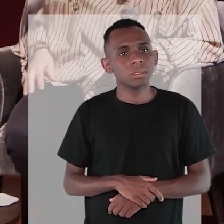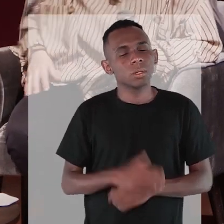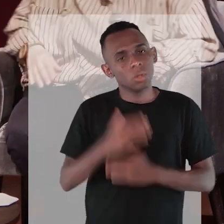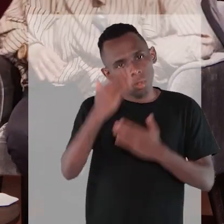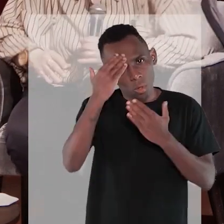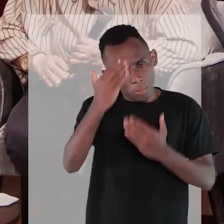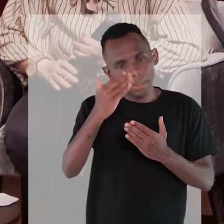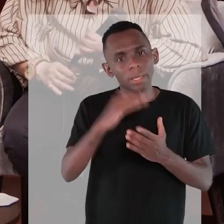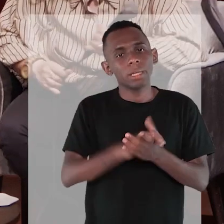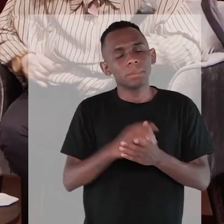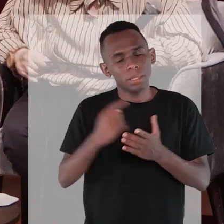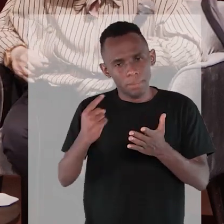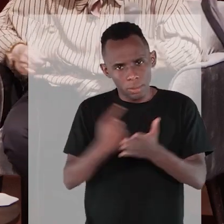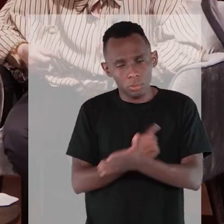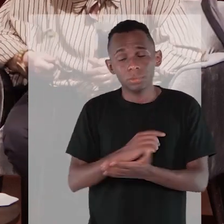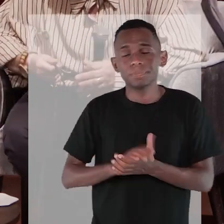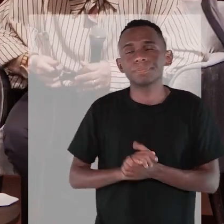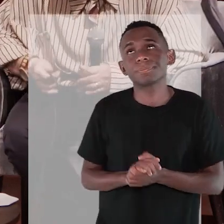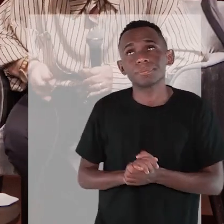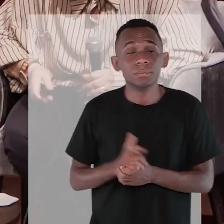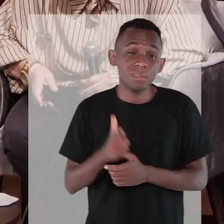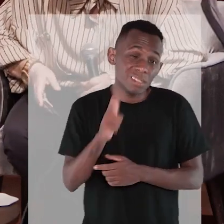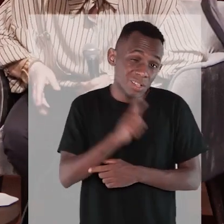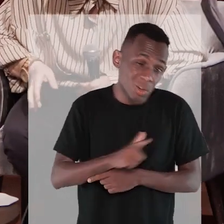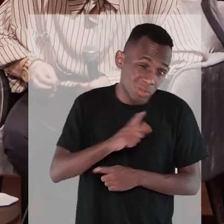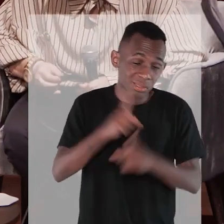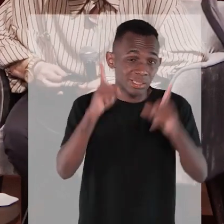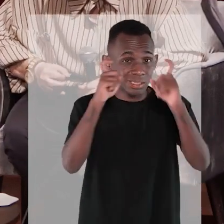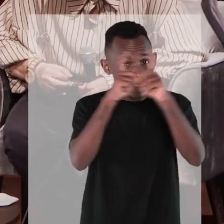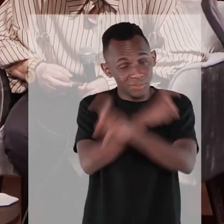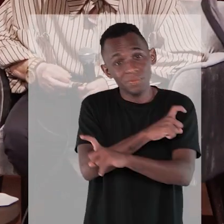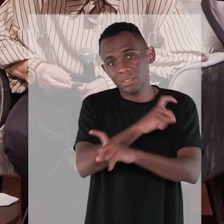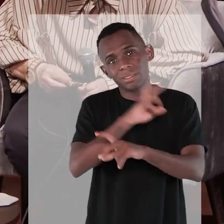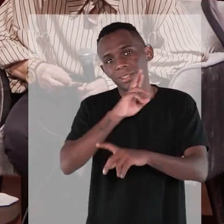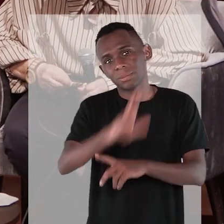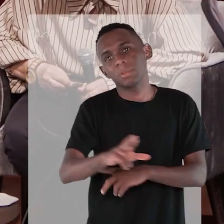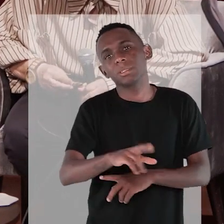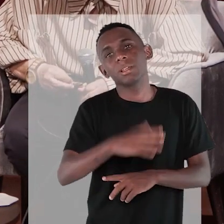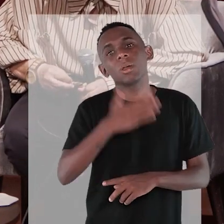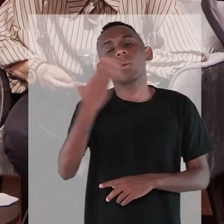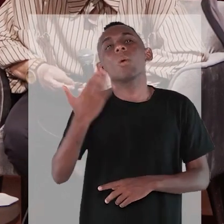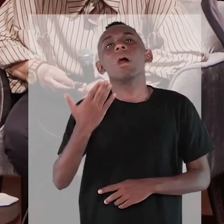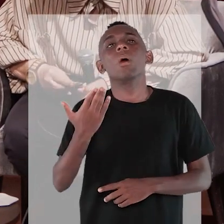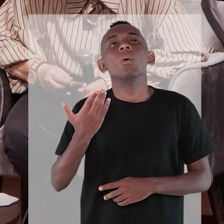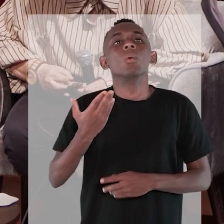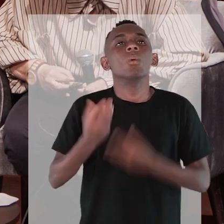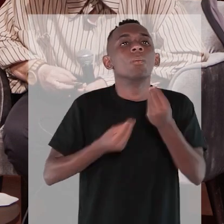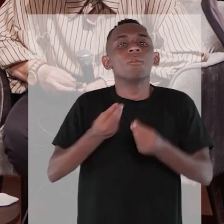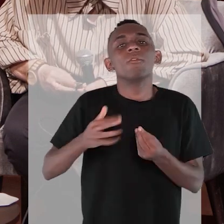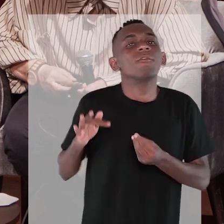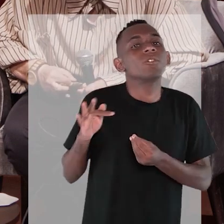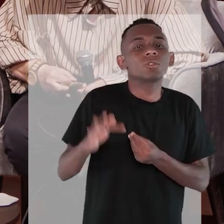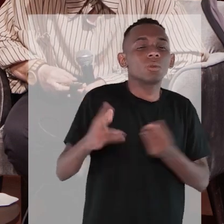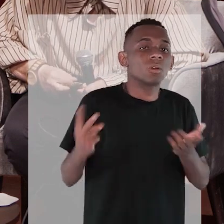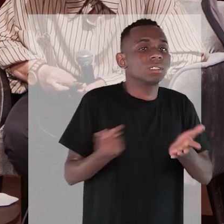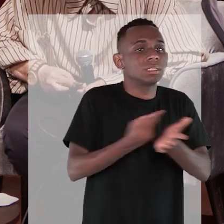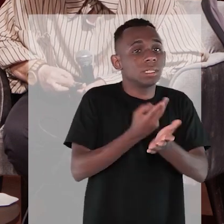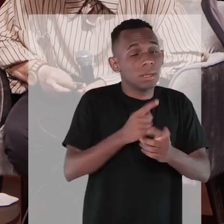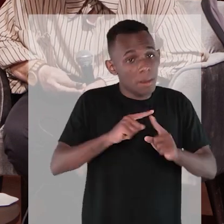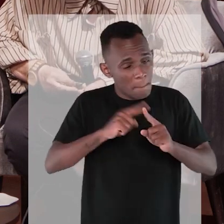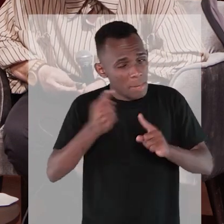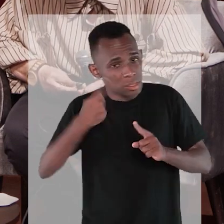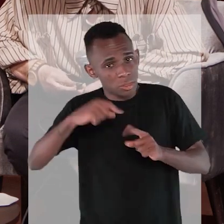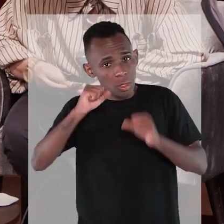Obrigado, Guilherme, pela questão. É claro que assim, é muito difícil dizer qual teria sido, né? Mas eu acho que aí a gente